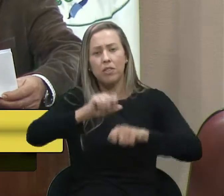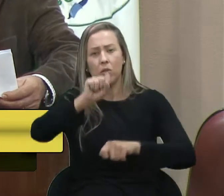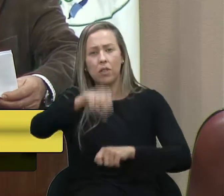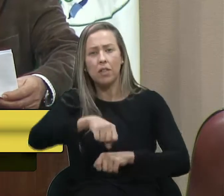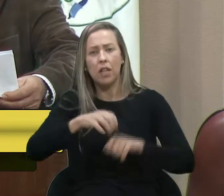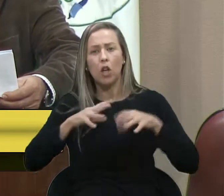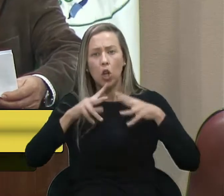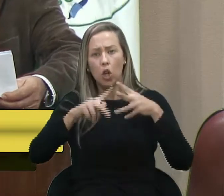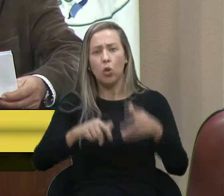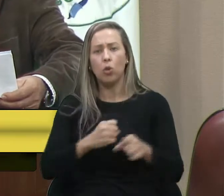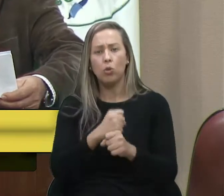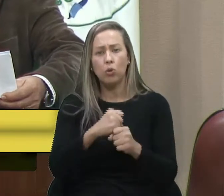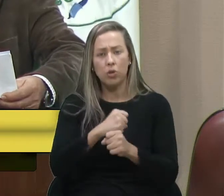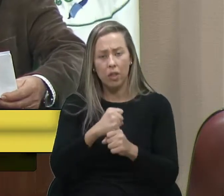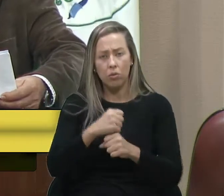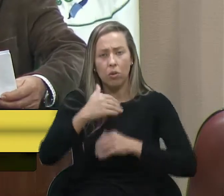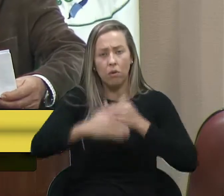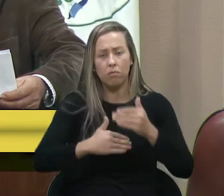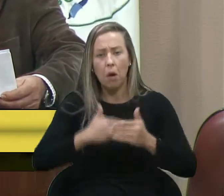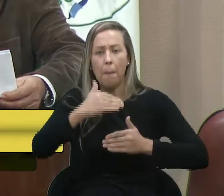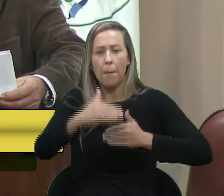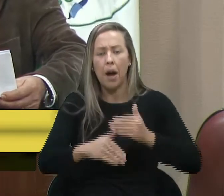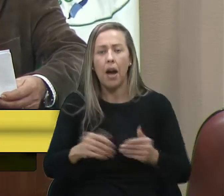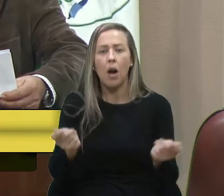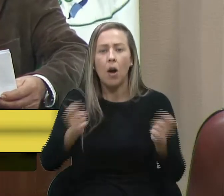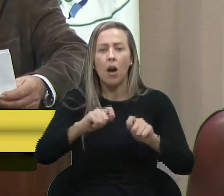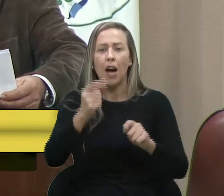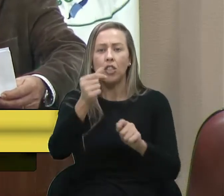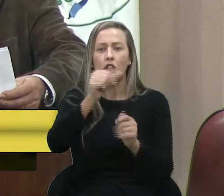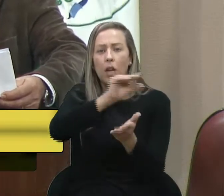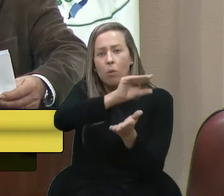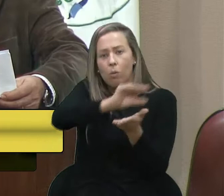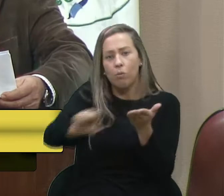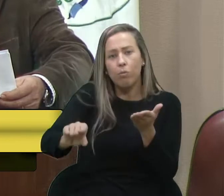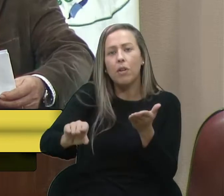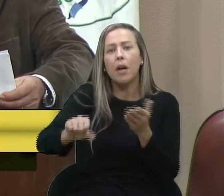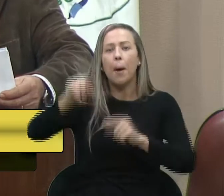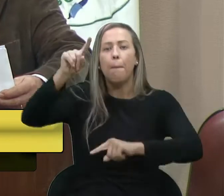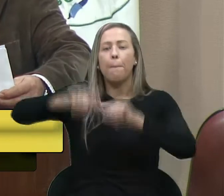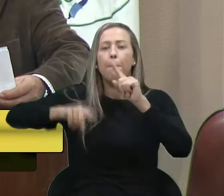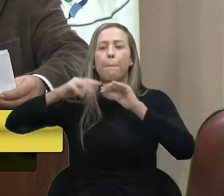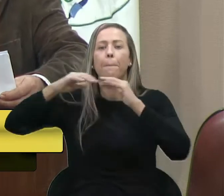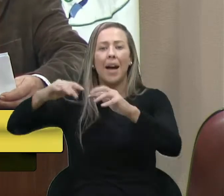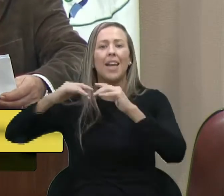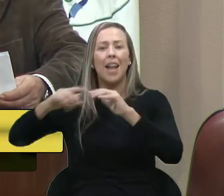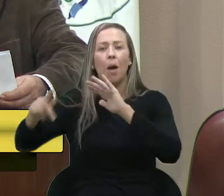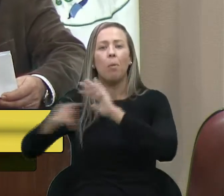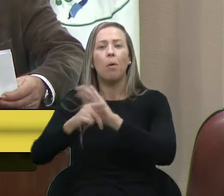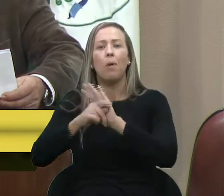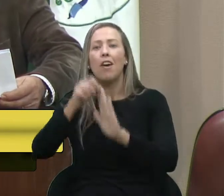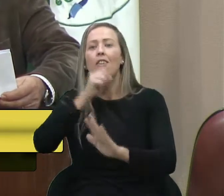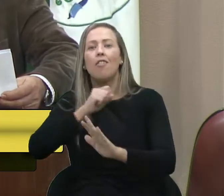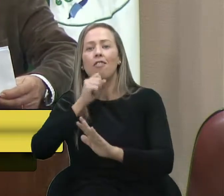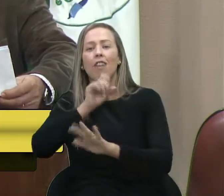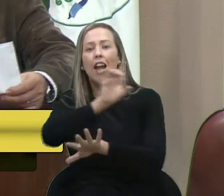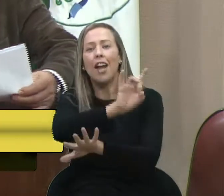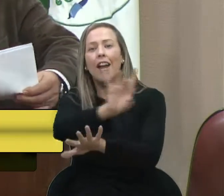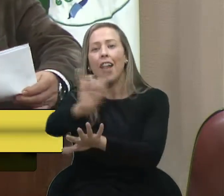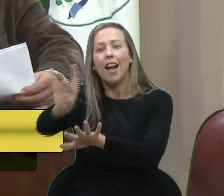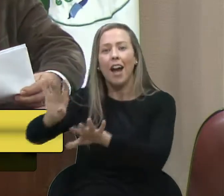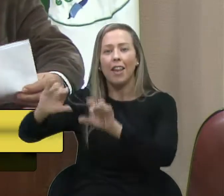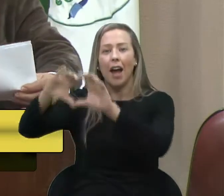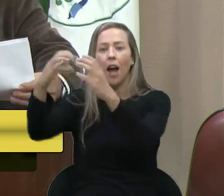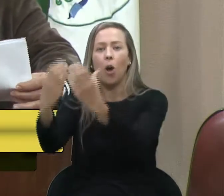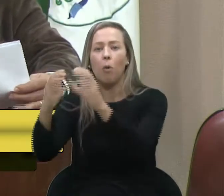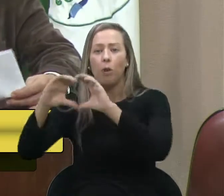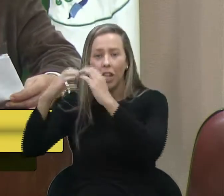todos os anos, poder colocar um valor para a reposição de máquinas muito antigas, defasadas, para que se fizesse